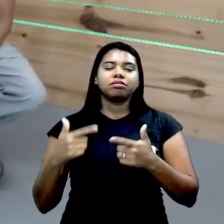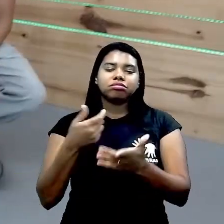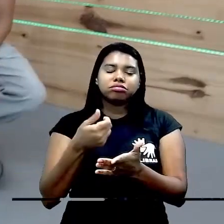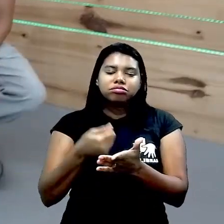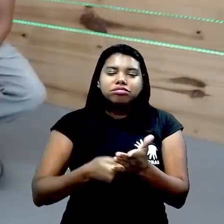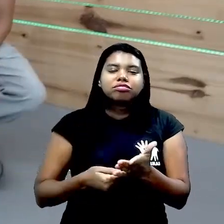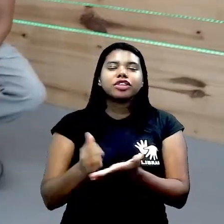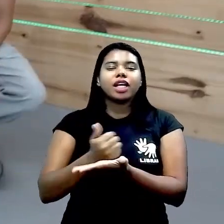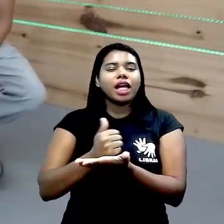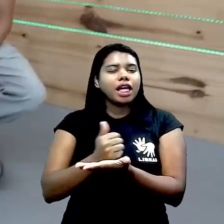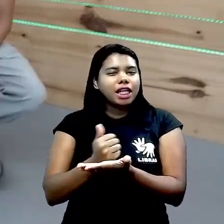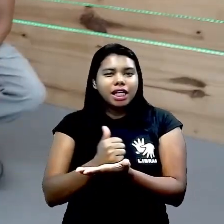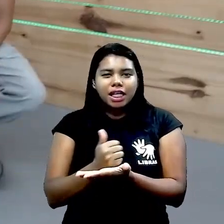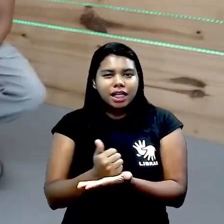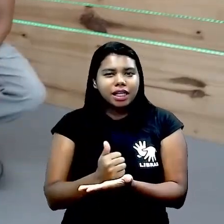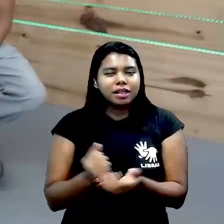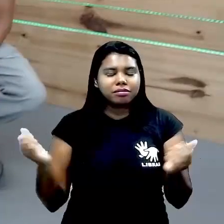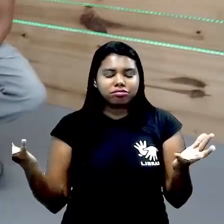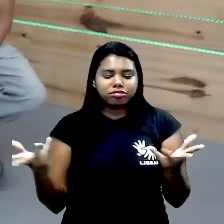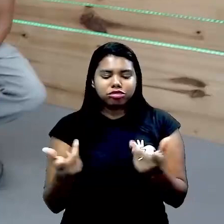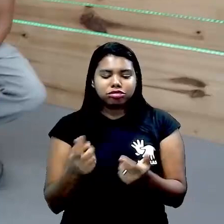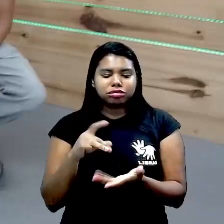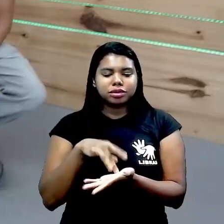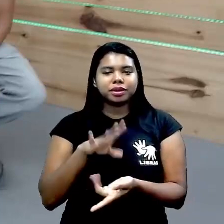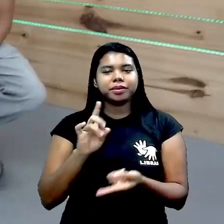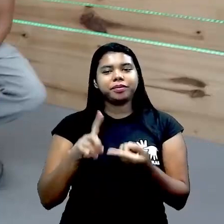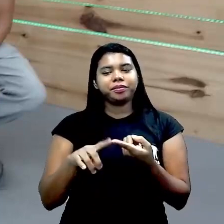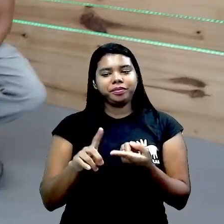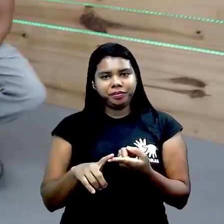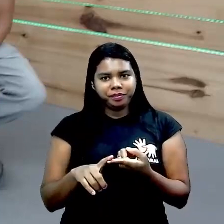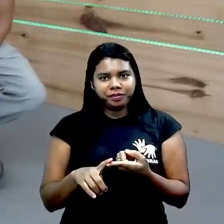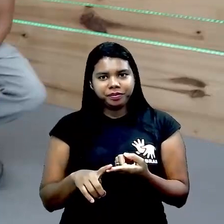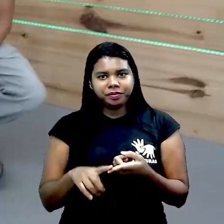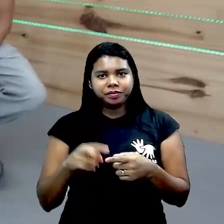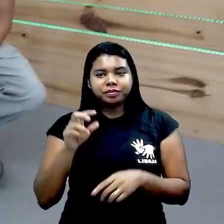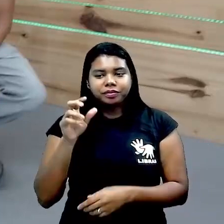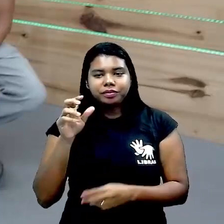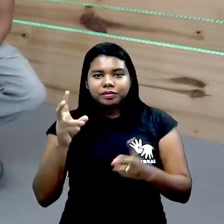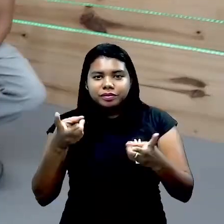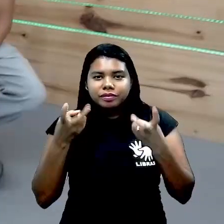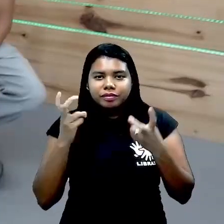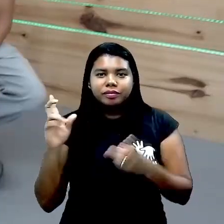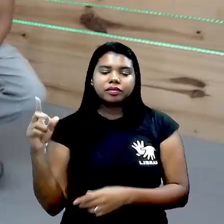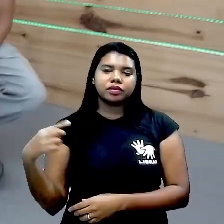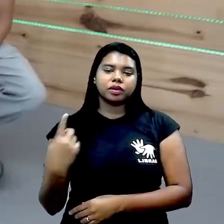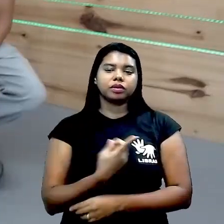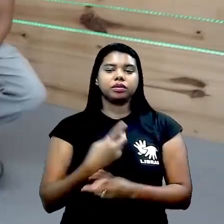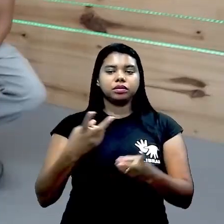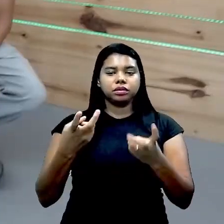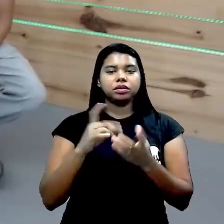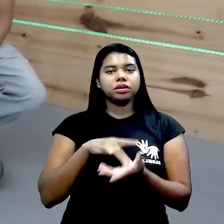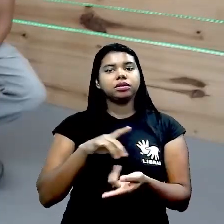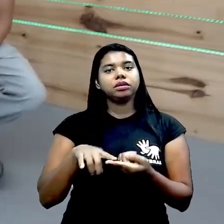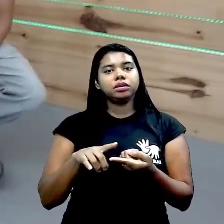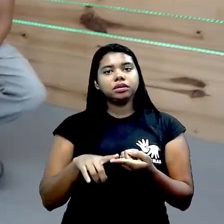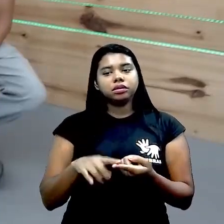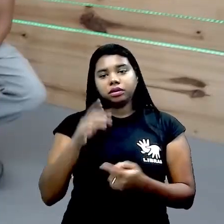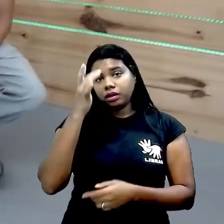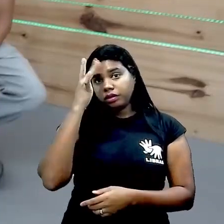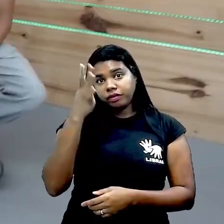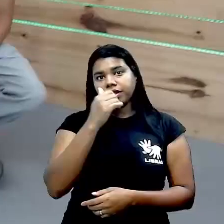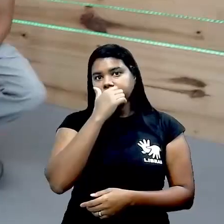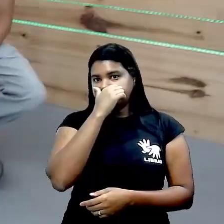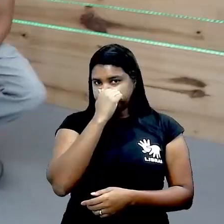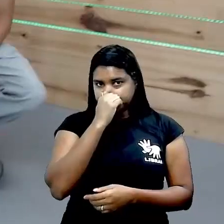plus de games, que é algo assim que é de muito interesse de todos nós. E perceber o quanto também é fácil,